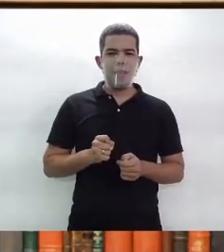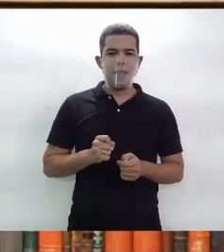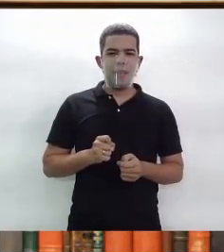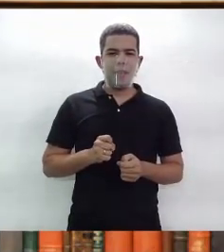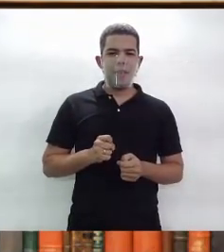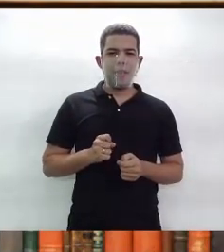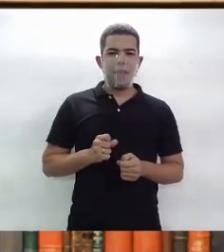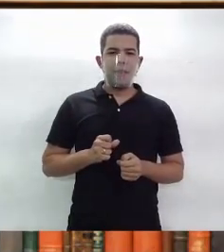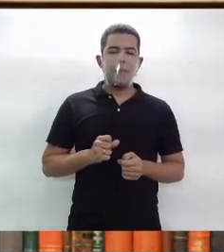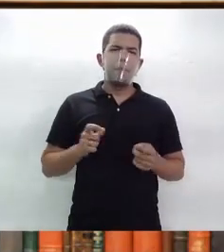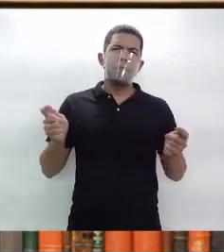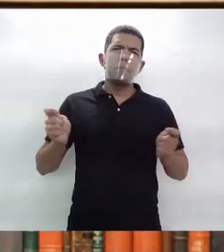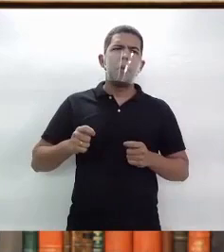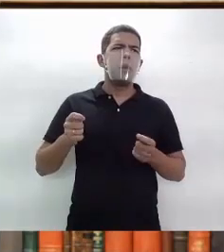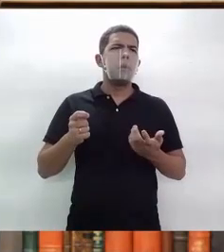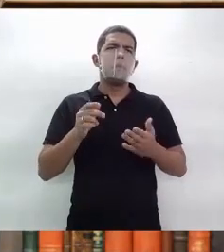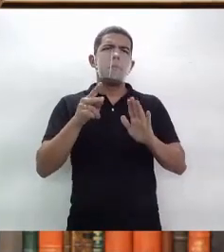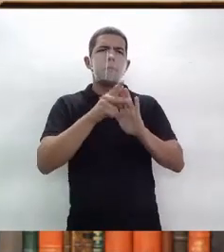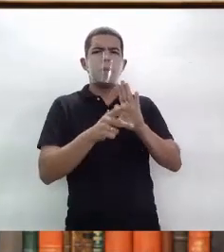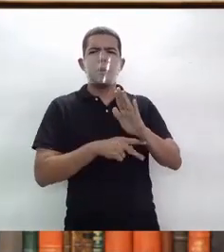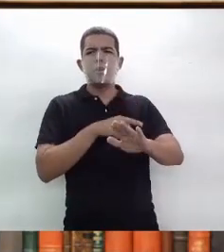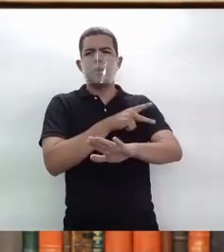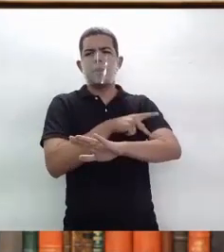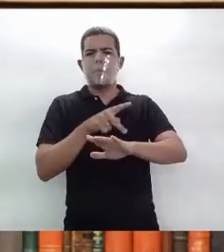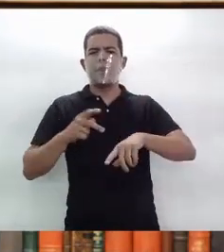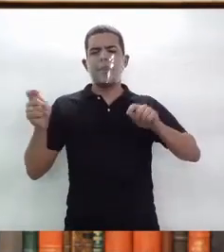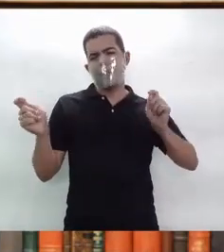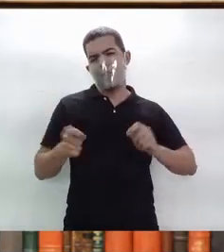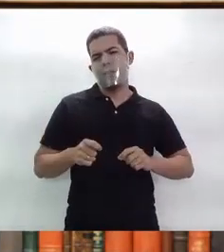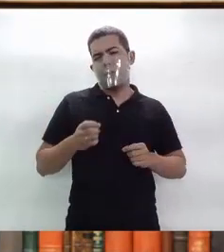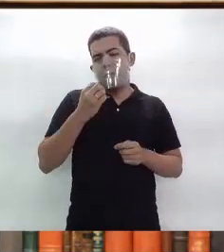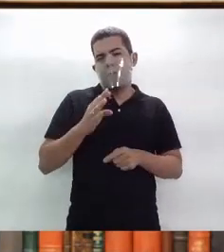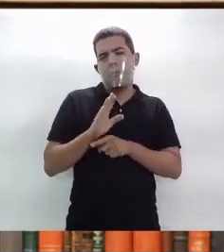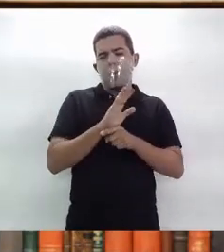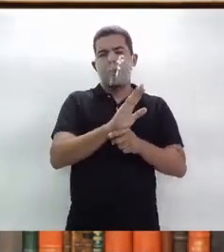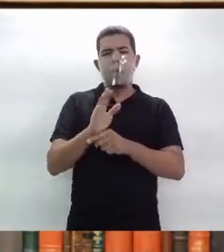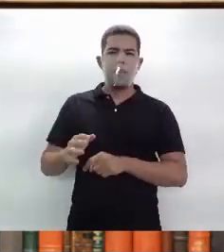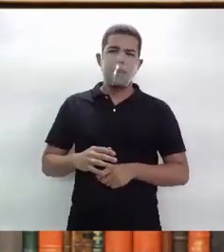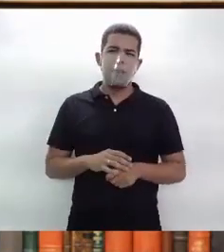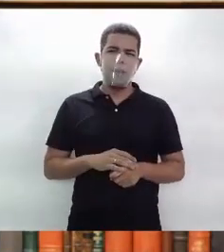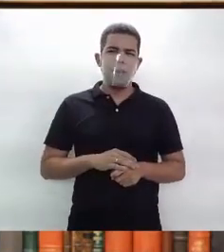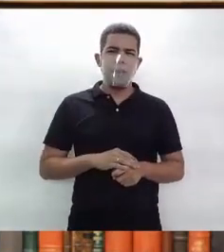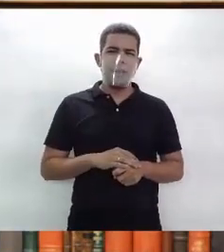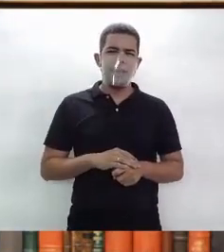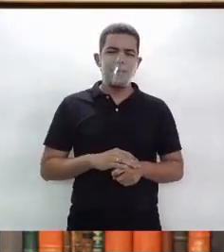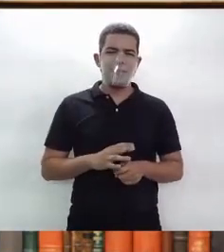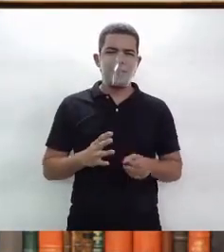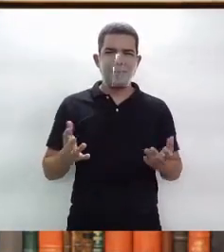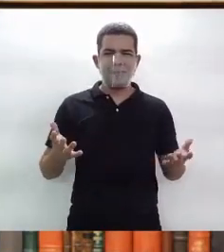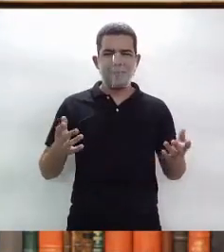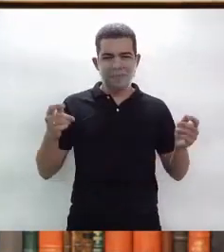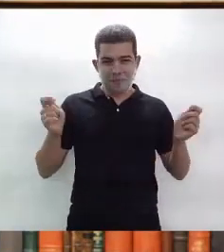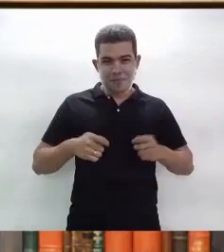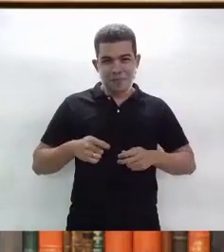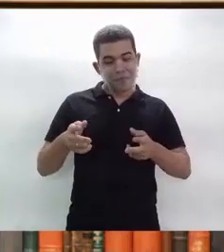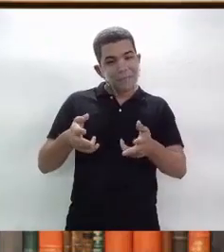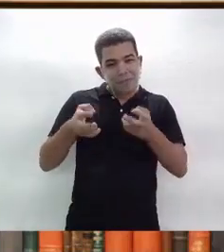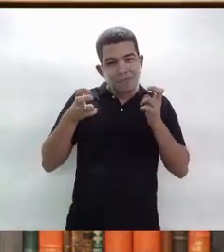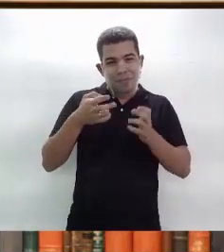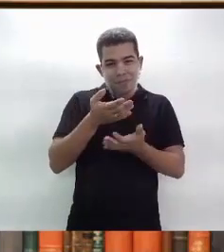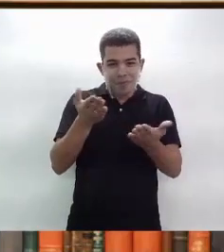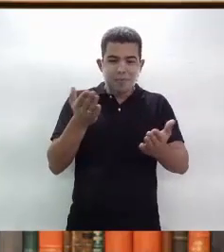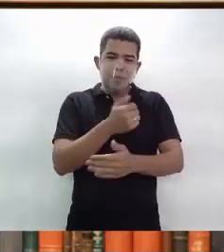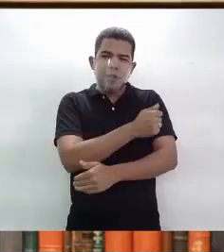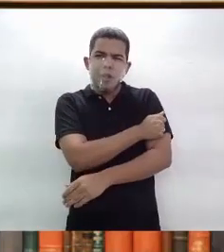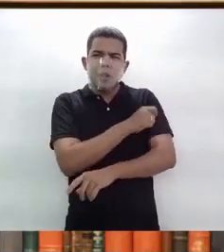como projeto pedagógico, está aí. Ô, professora, e outra coisa, já dá para perceber, viu, estudantes, aqui em